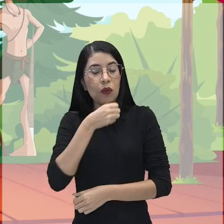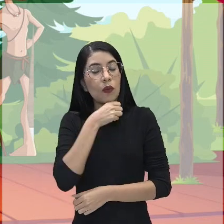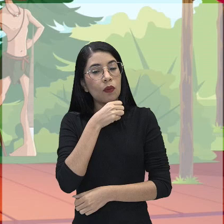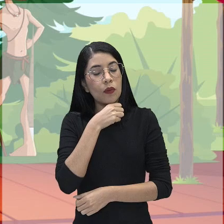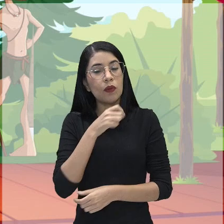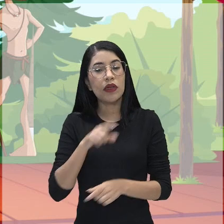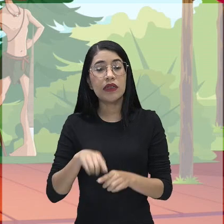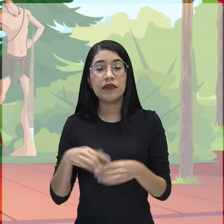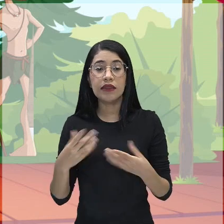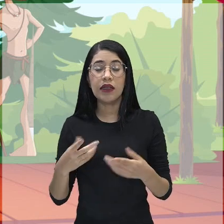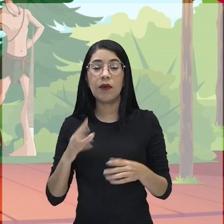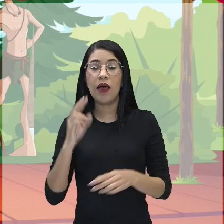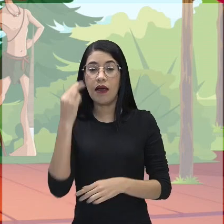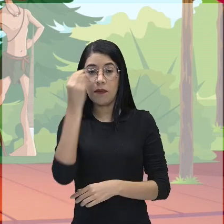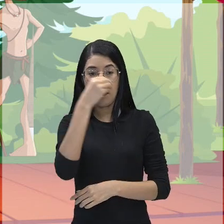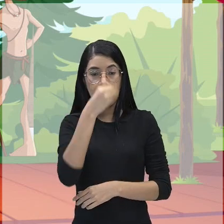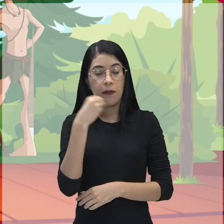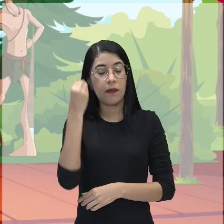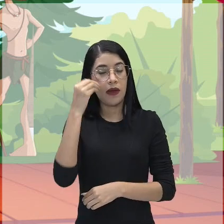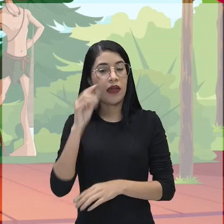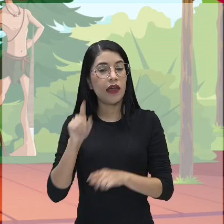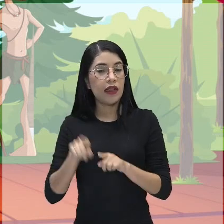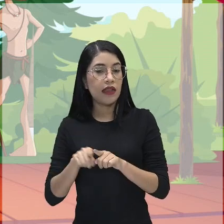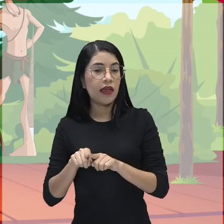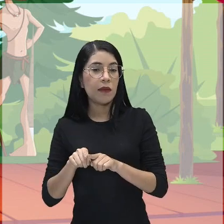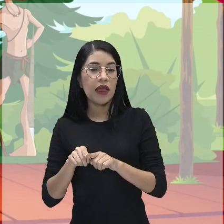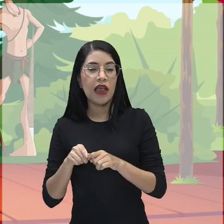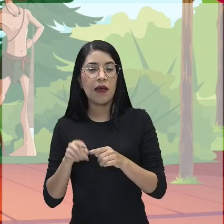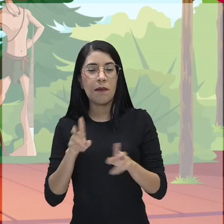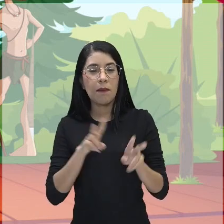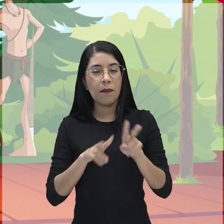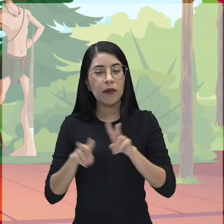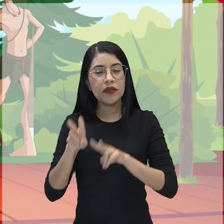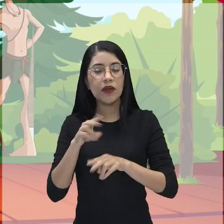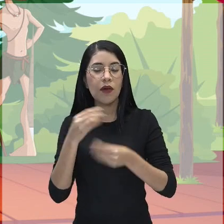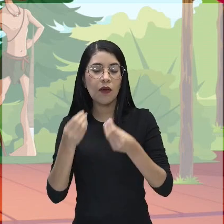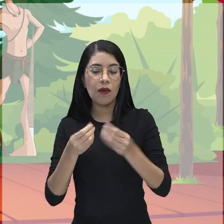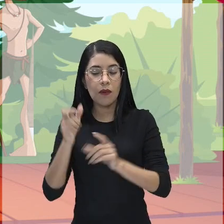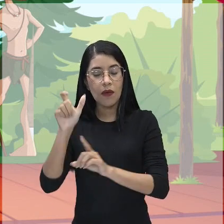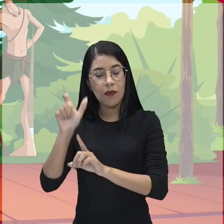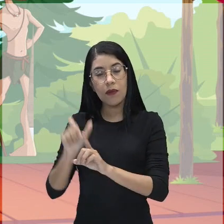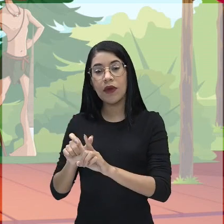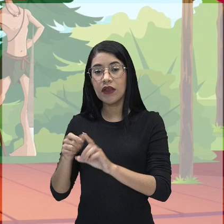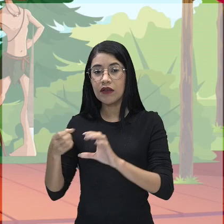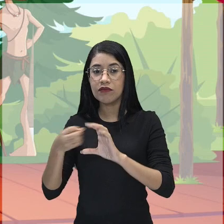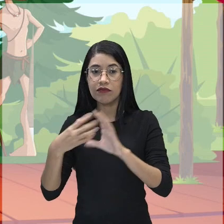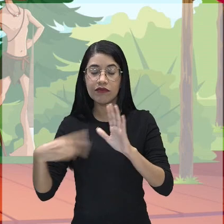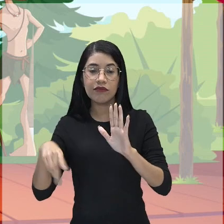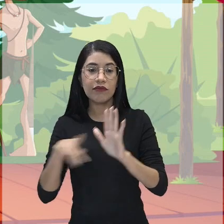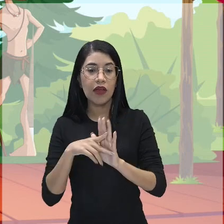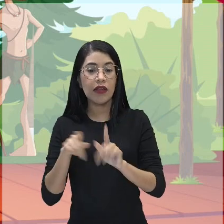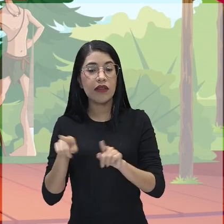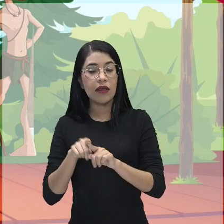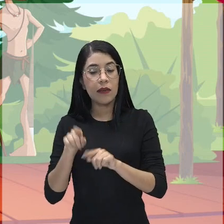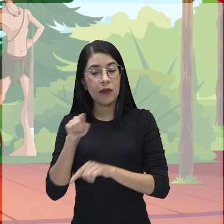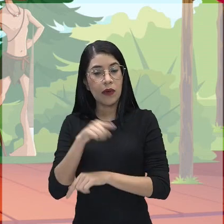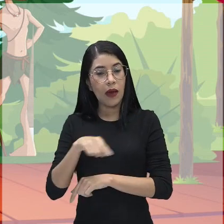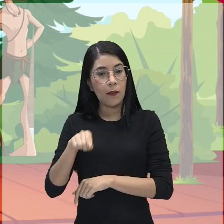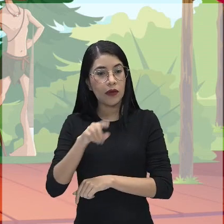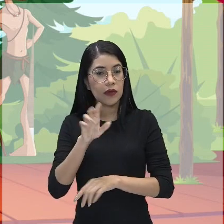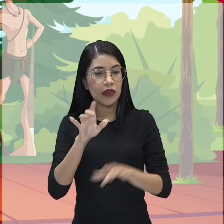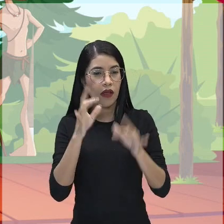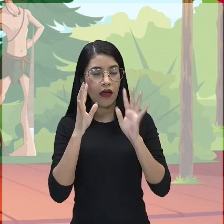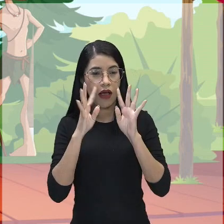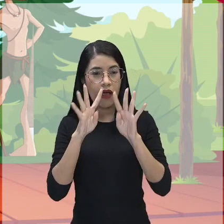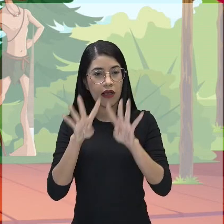Então, a maquiagem também vai ajudar nessa encenação. Para quê? Para convencer o público que eles